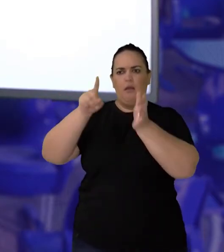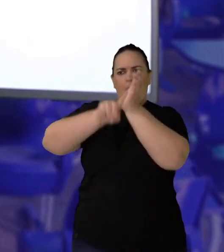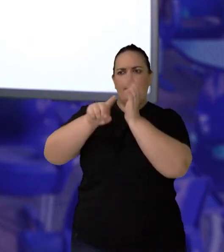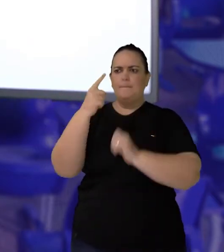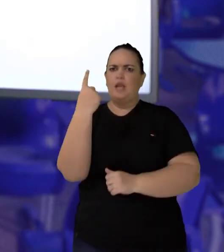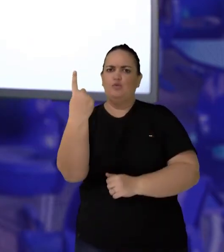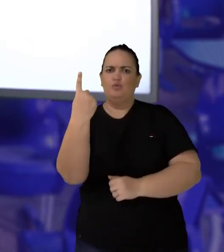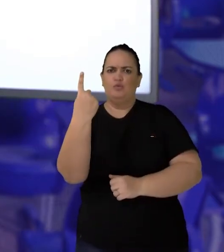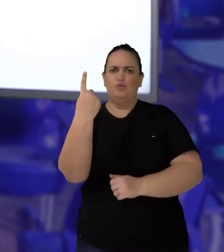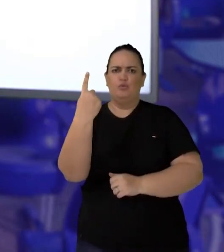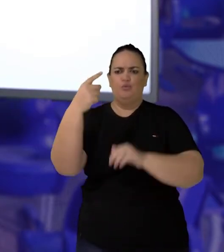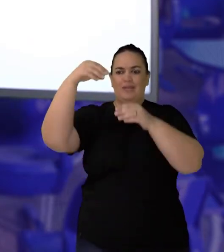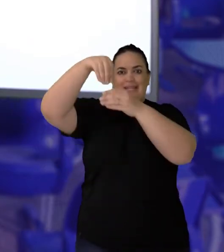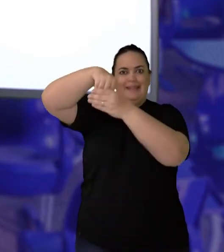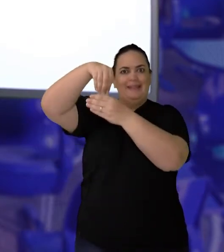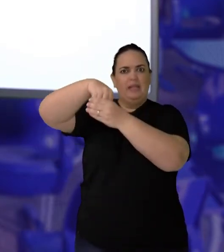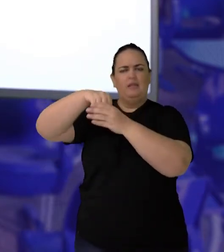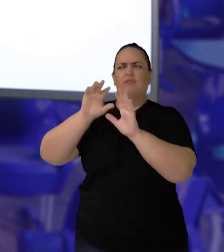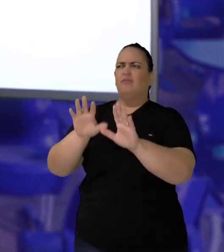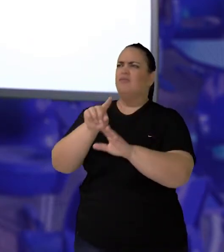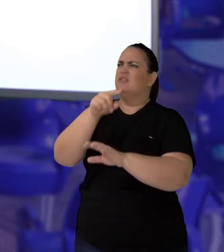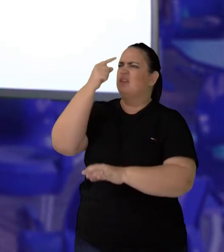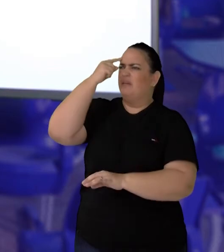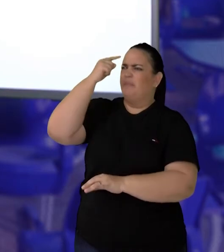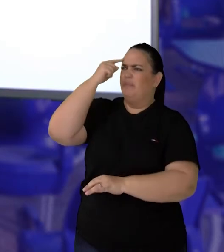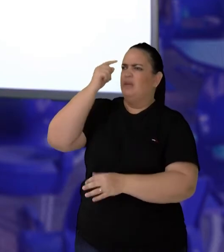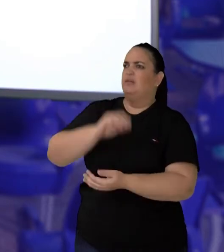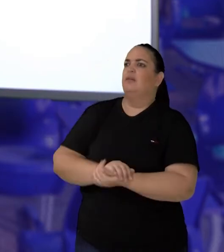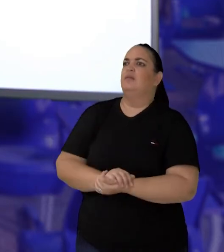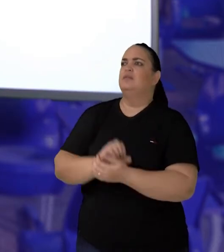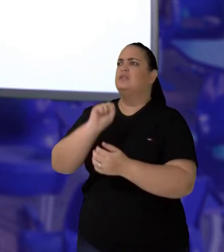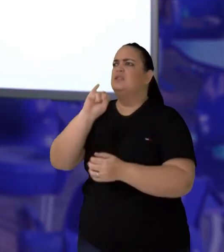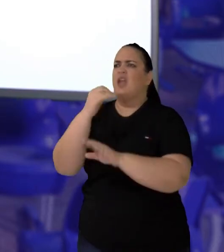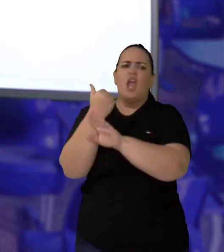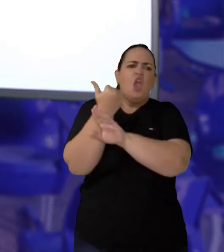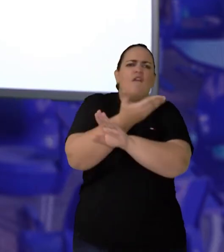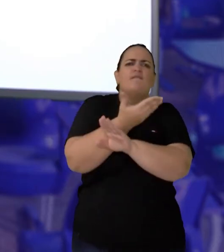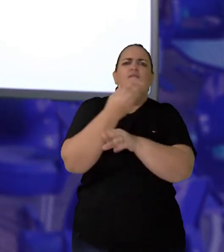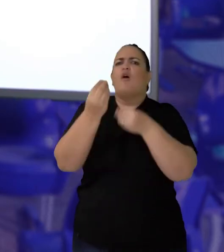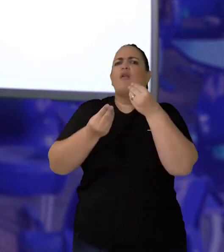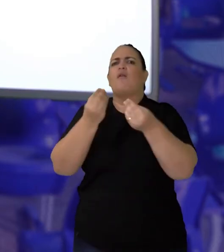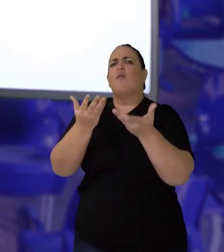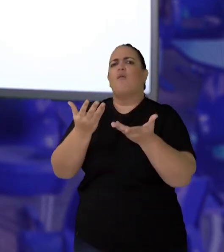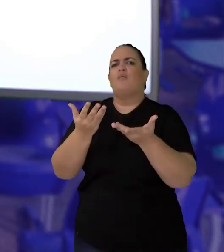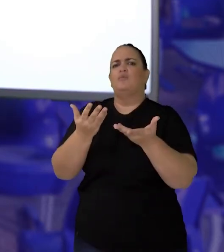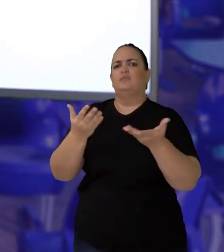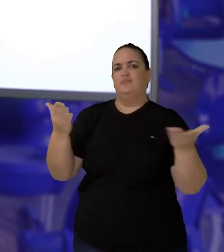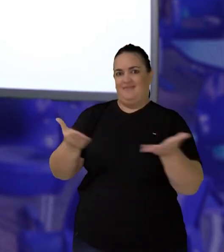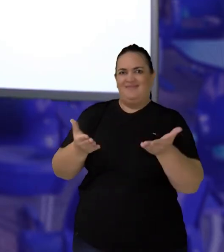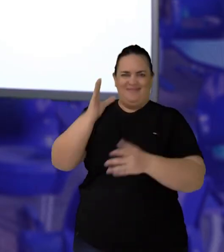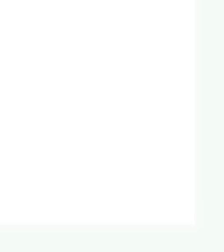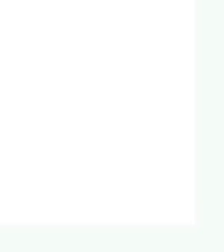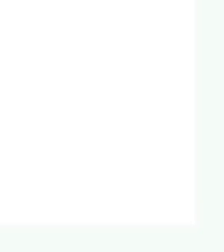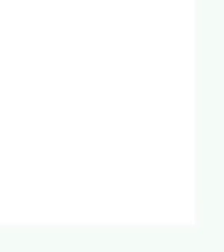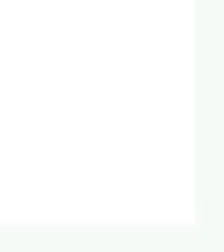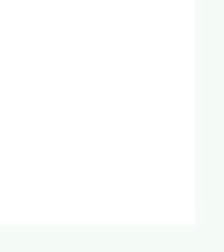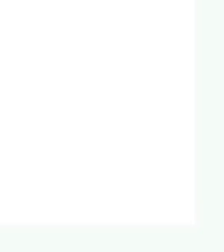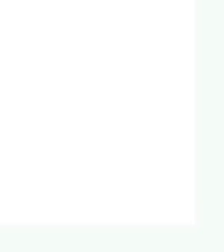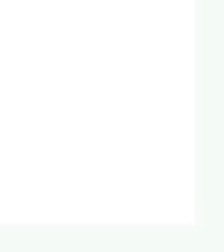estar assim, caraca, professor, mas o que vai acontecer quando o sinal está fora? Uai, bora ver então.